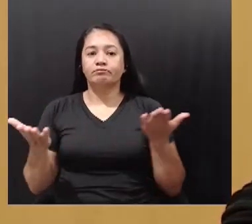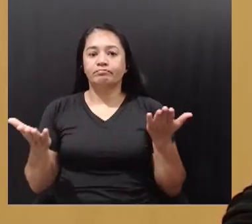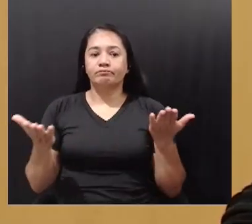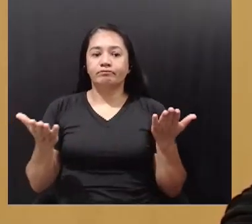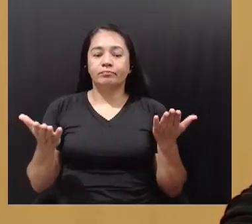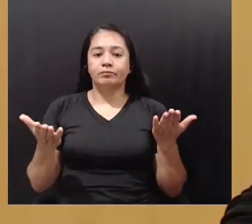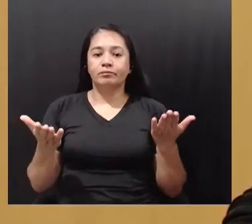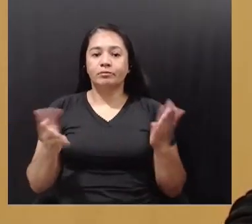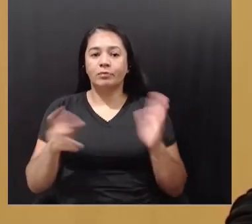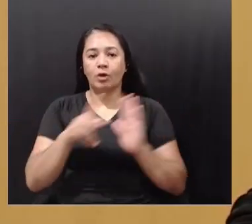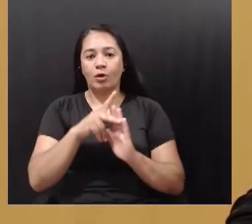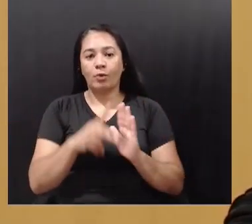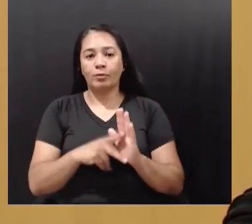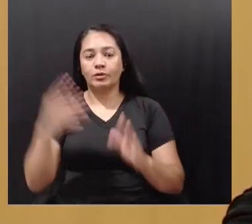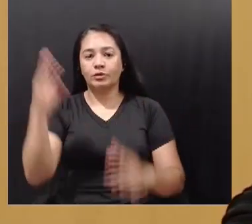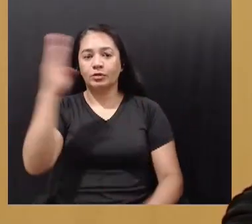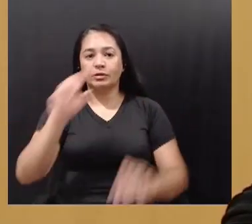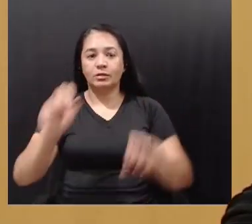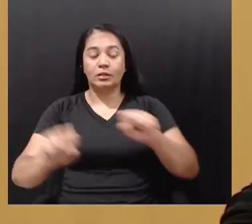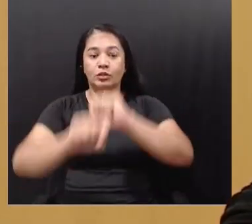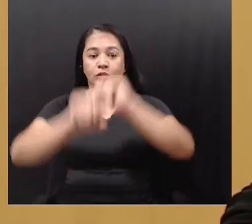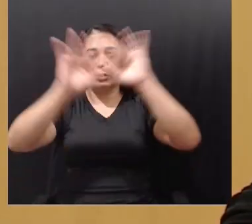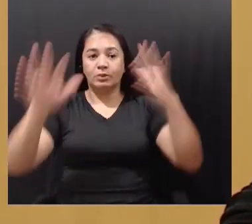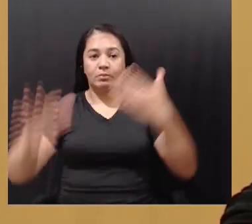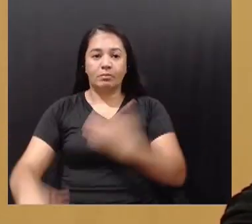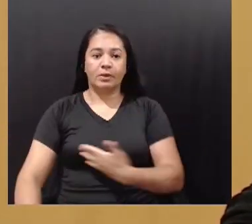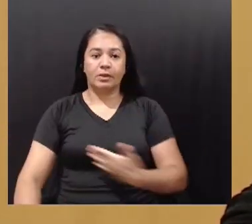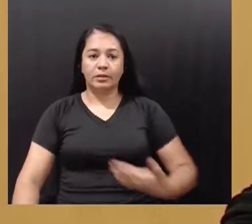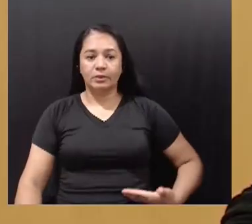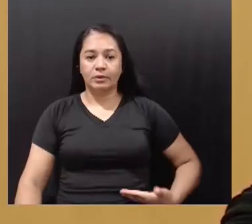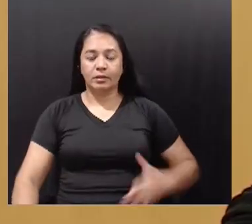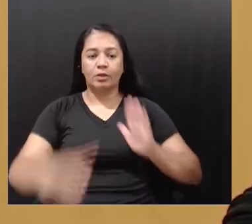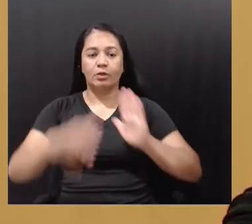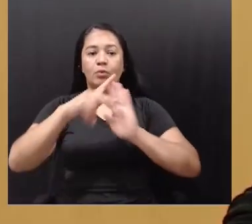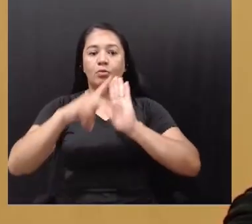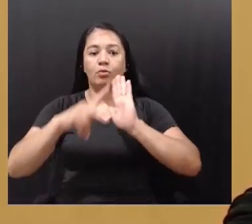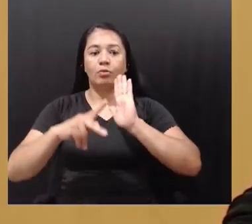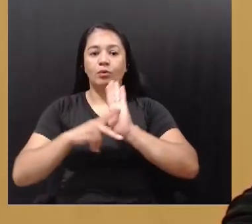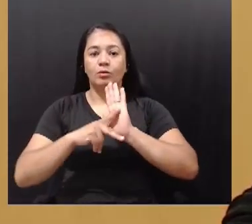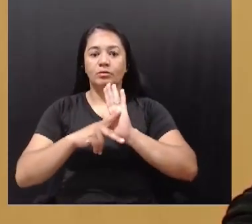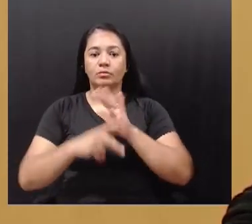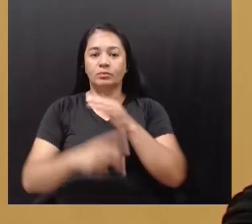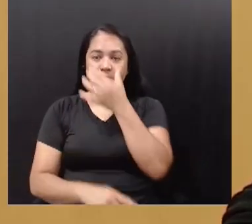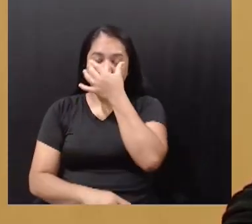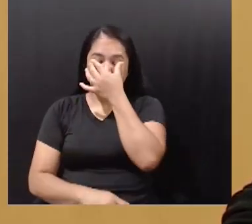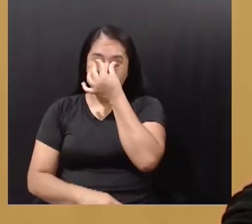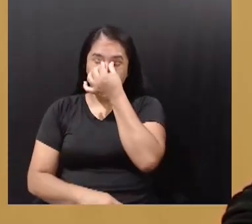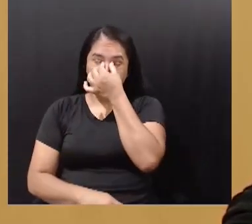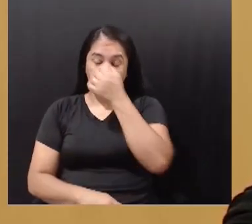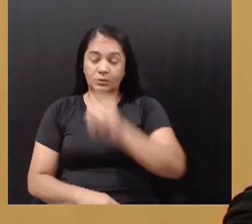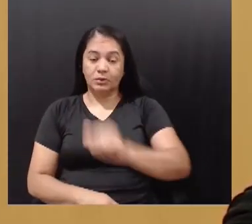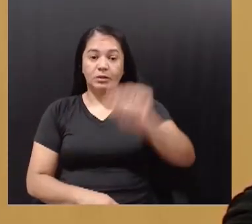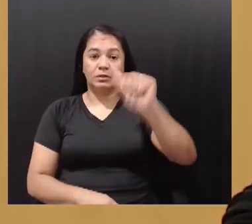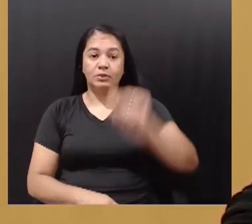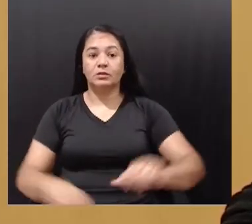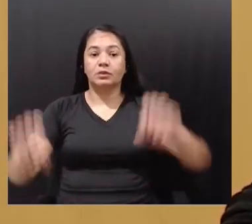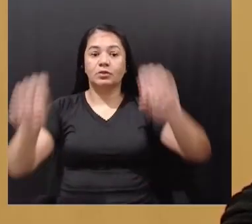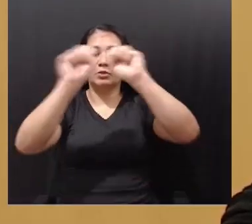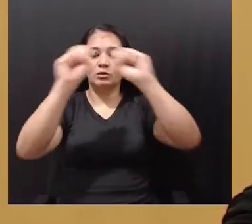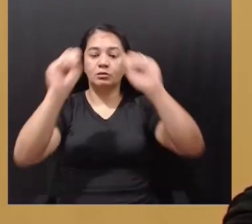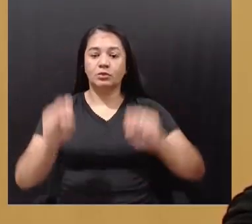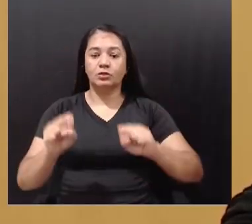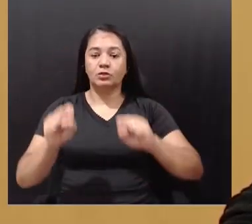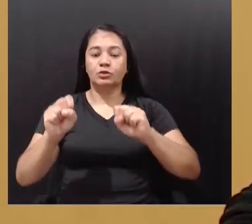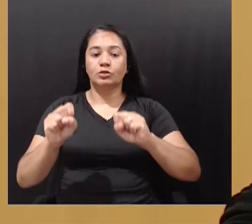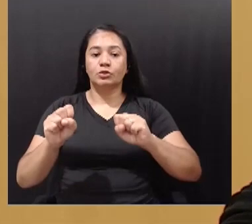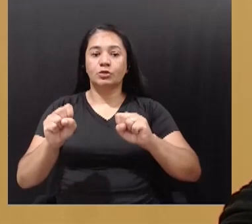Nacional de Transparência Pública, que é um programa da Tricom, né, Associação dos Tribunais de Contas do país, e o TCE de São